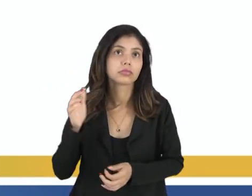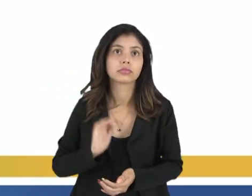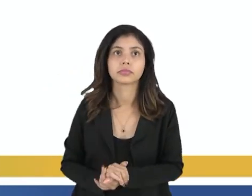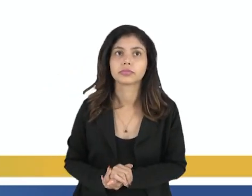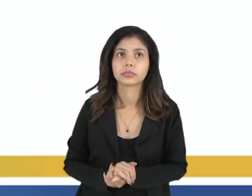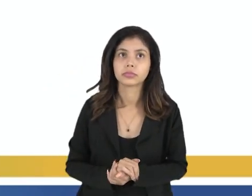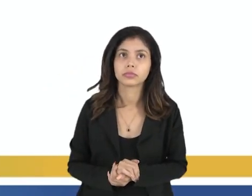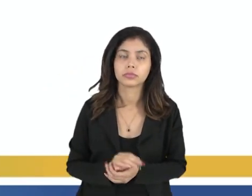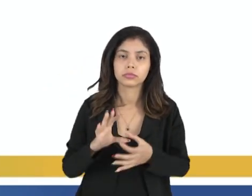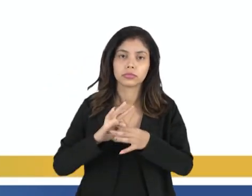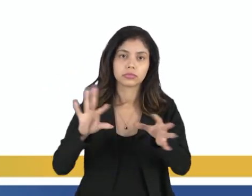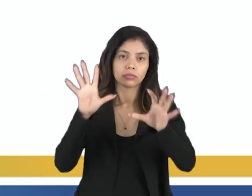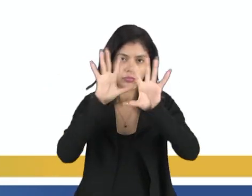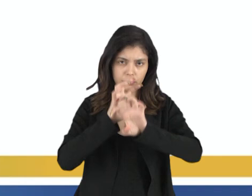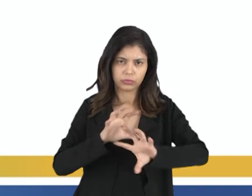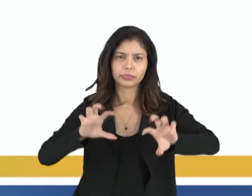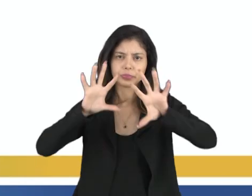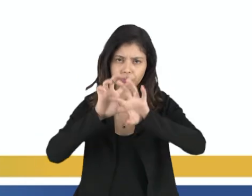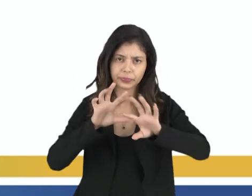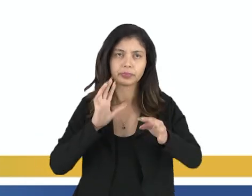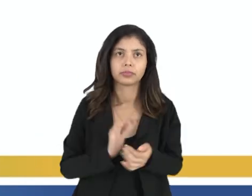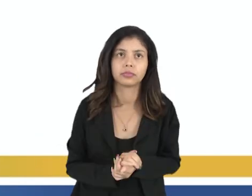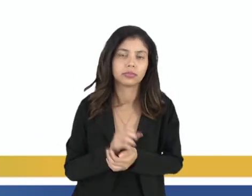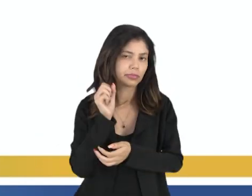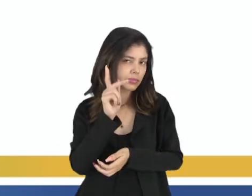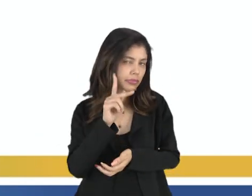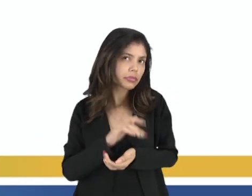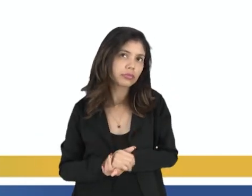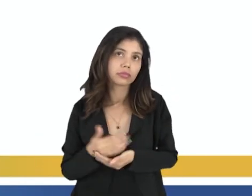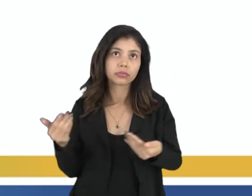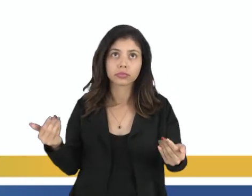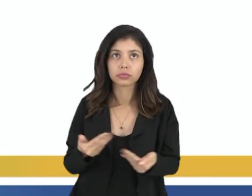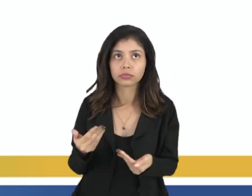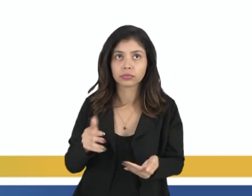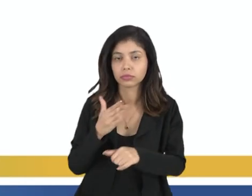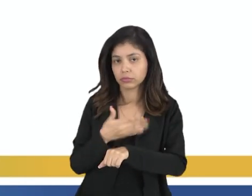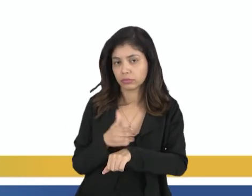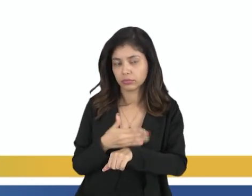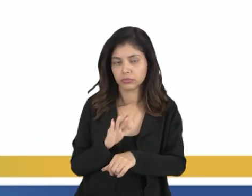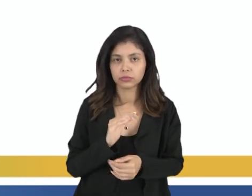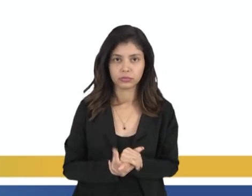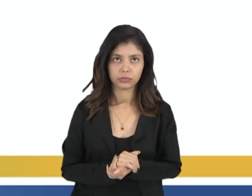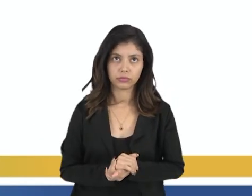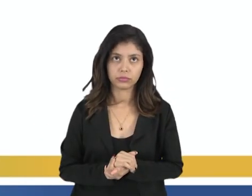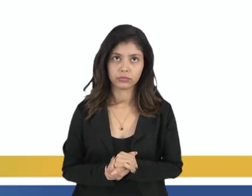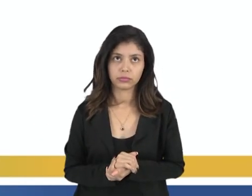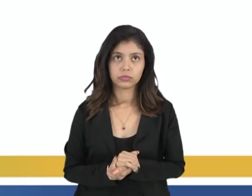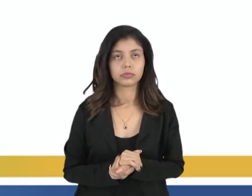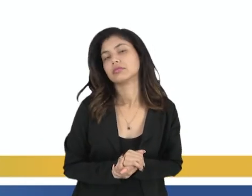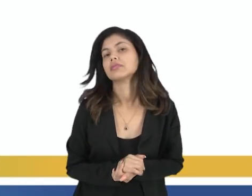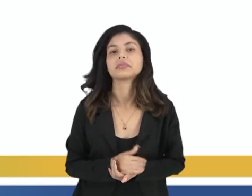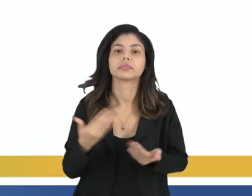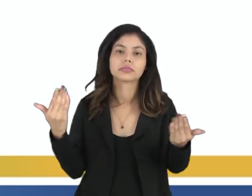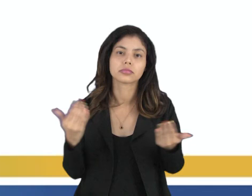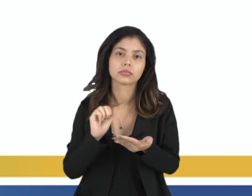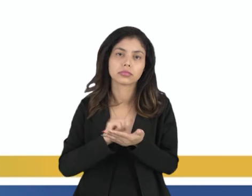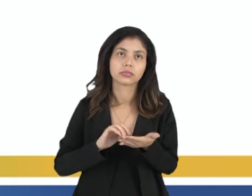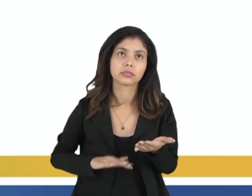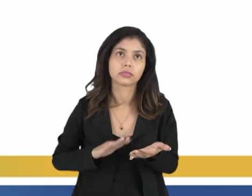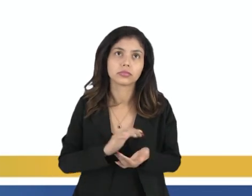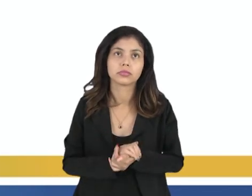odor e a liberação de gás, ok? Agora a gente vai estar praticando os conteúdos nessa